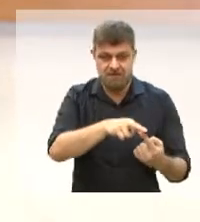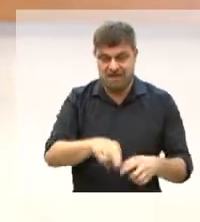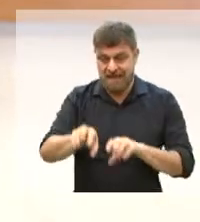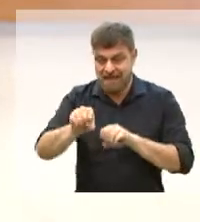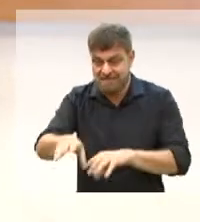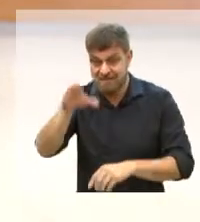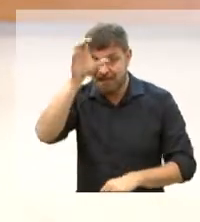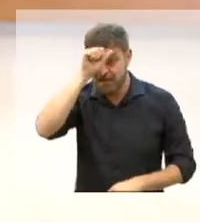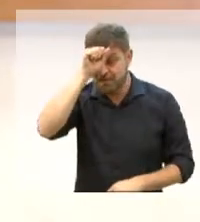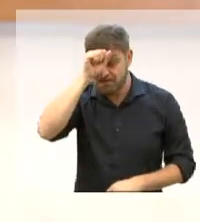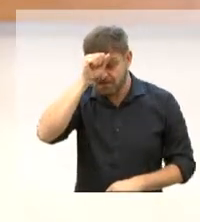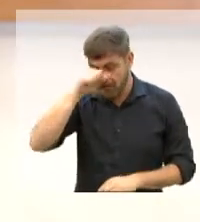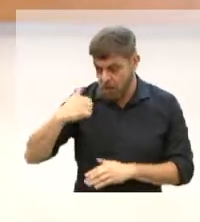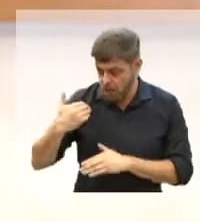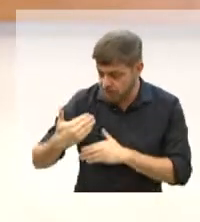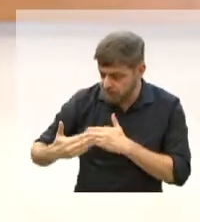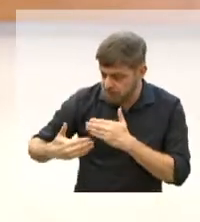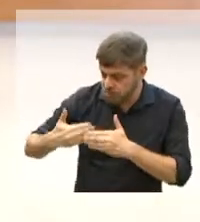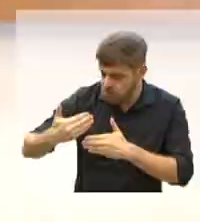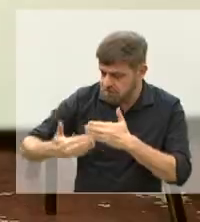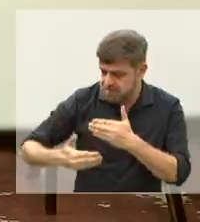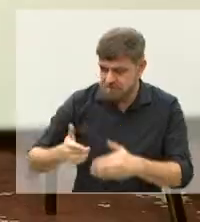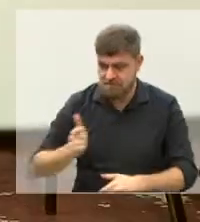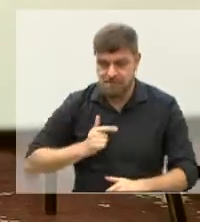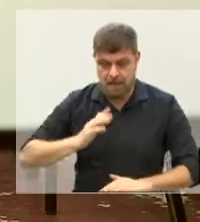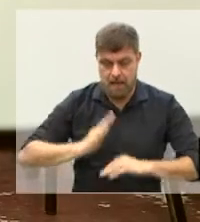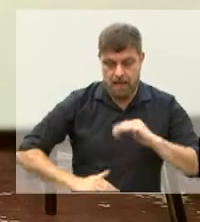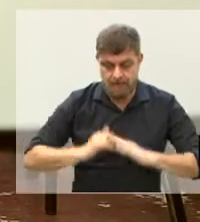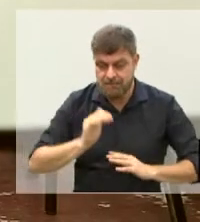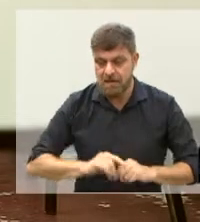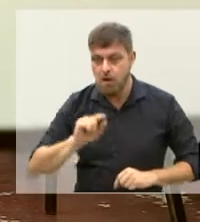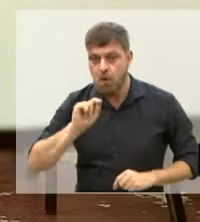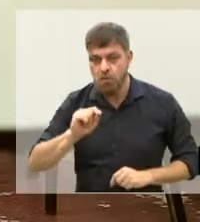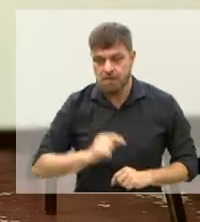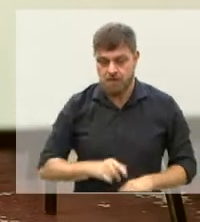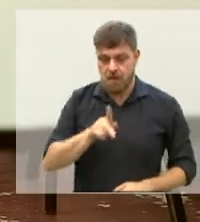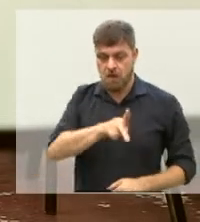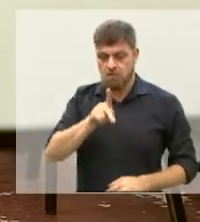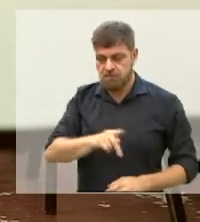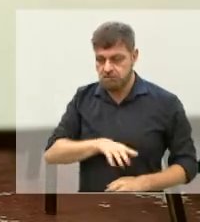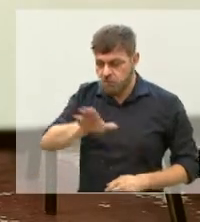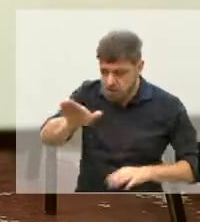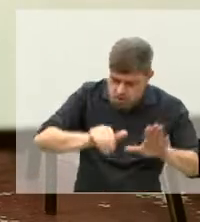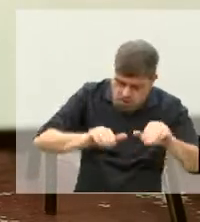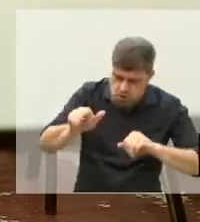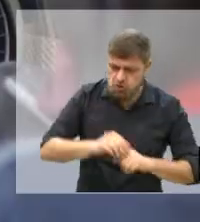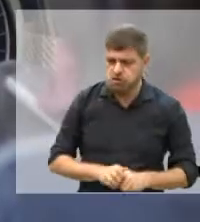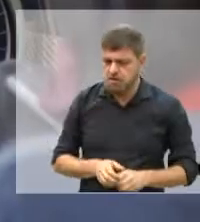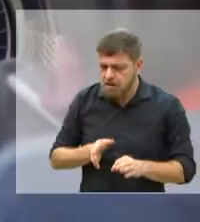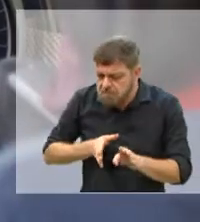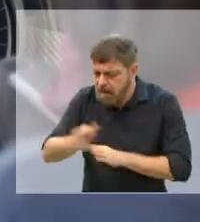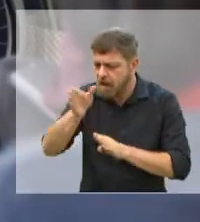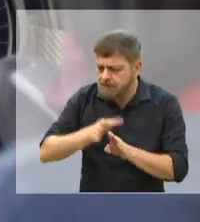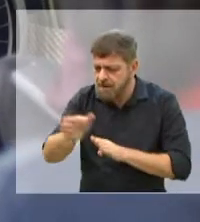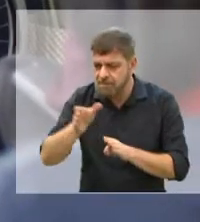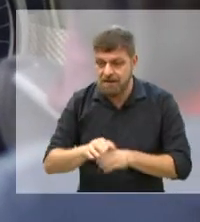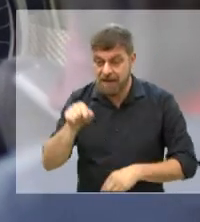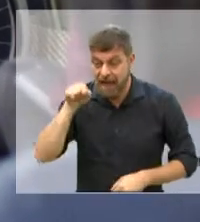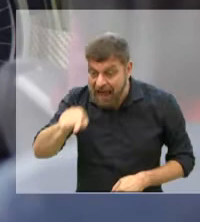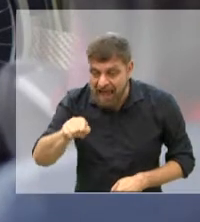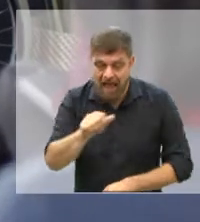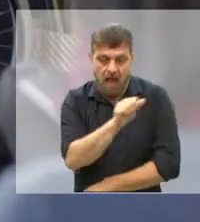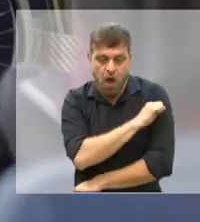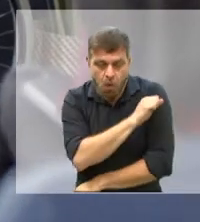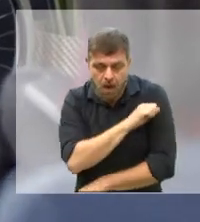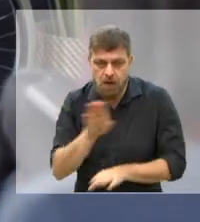um processo que implica nesses dois movimentos. Um movimento que é o professor que chama, que demanda, mas há também a necessidade de um